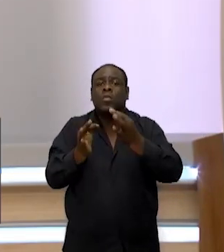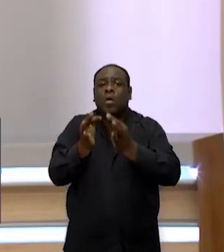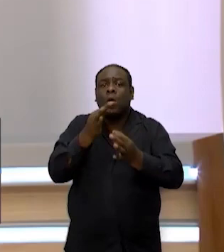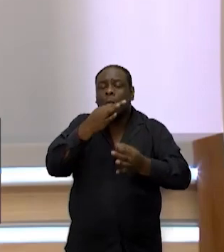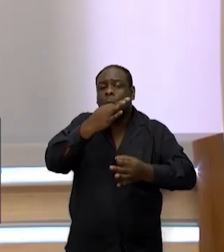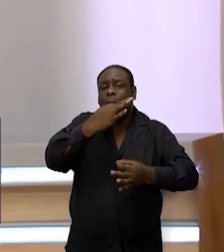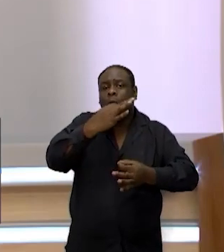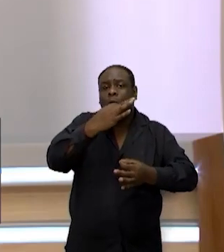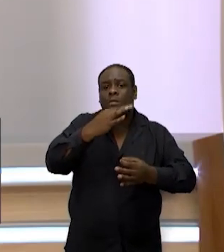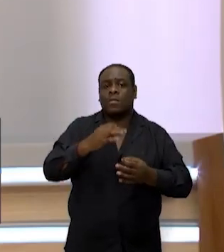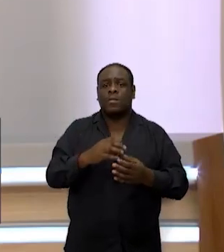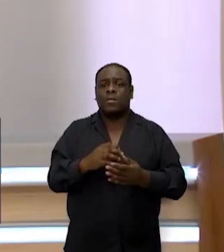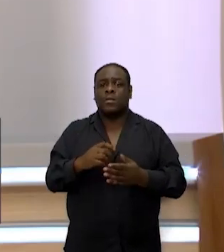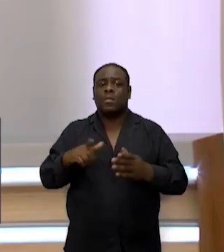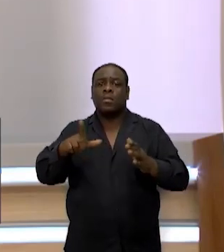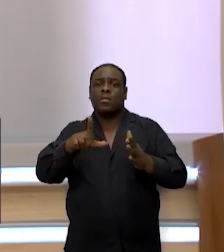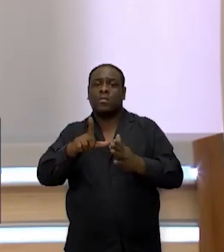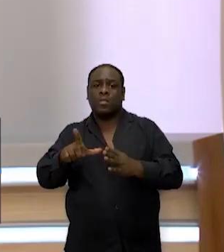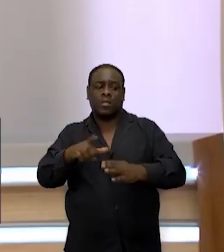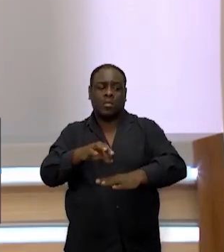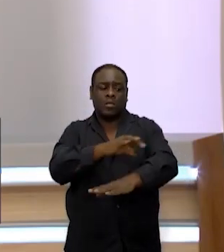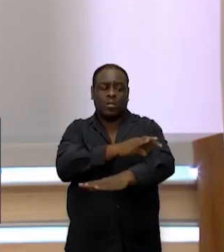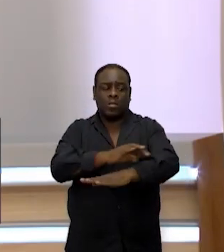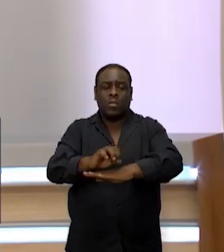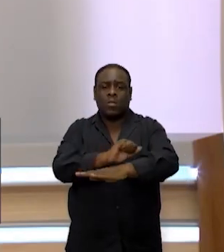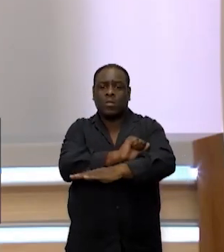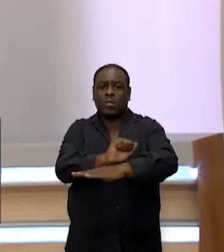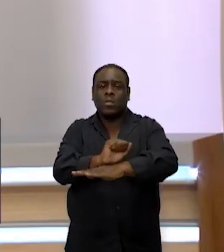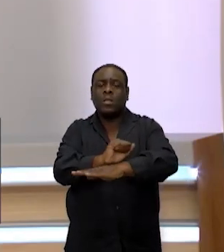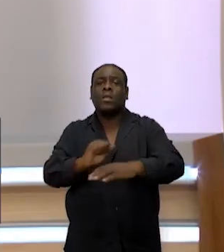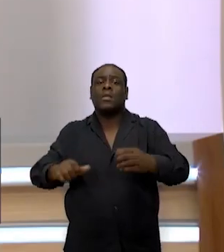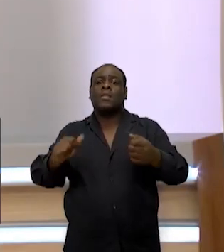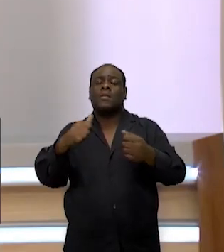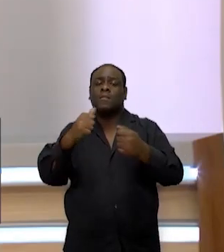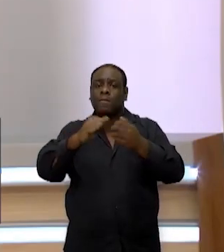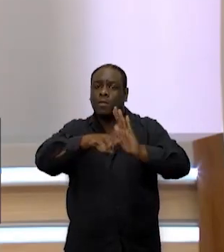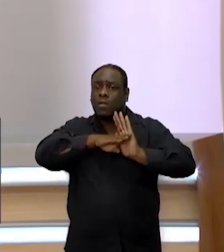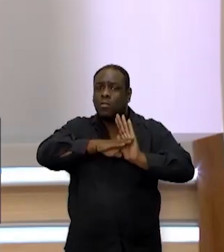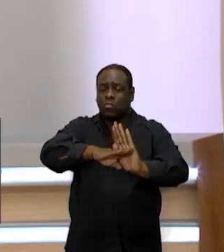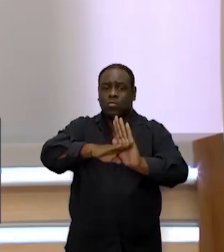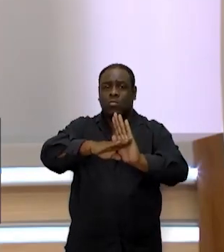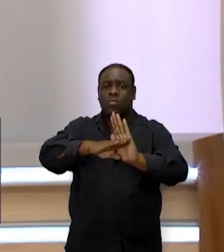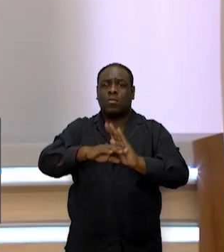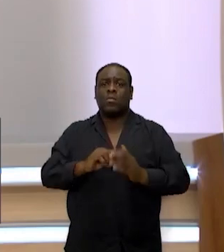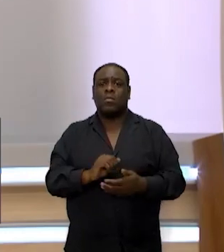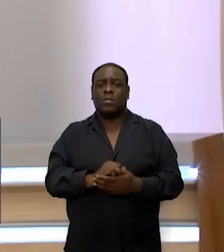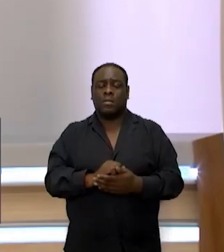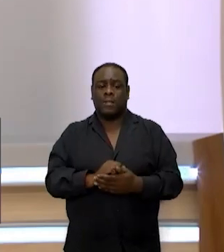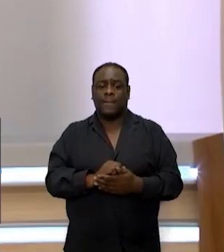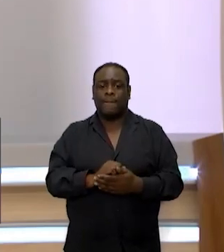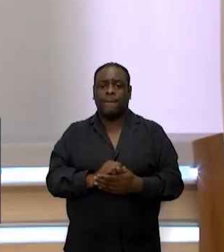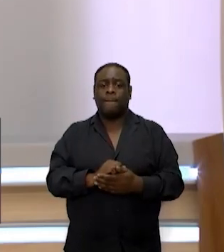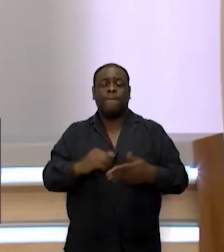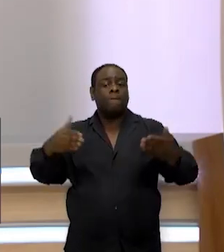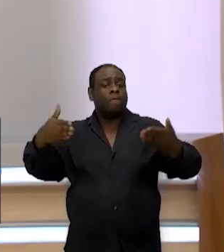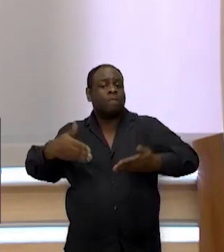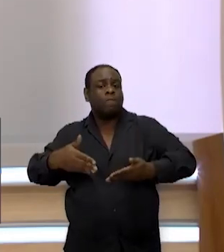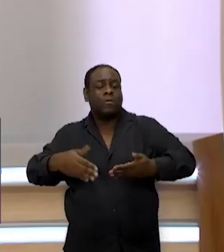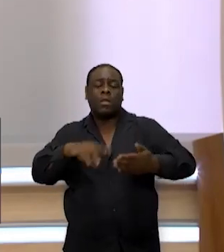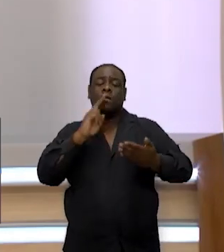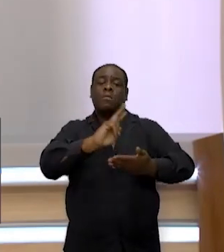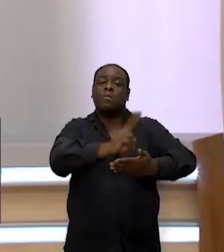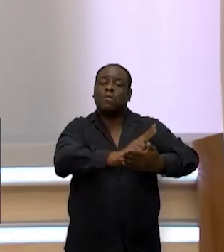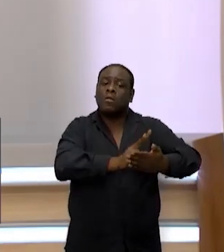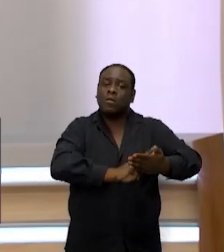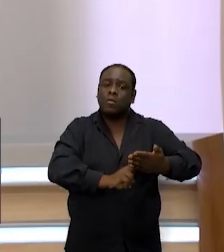se organizar no texto de forma que me convença. Então vamos aos conteúdos de hoje.